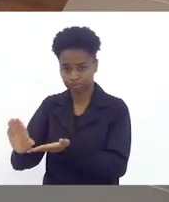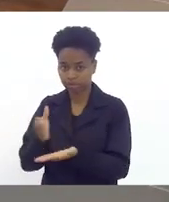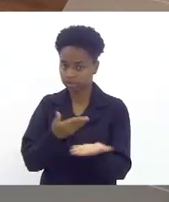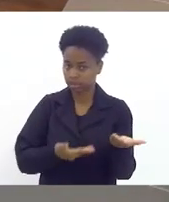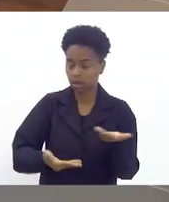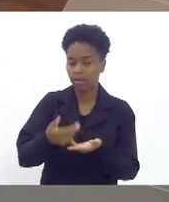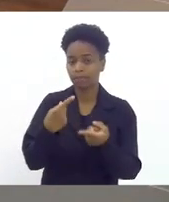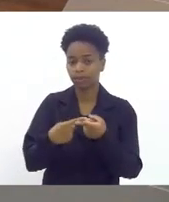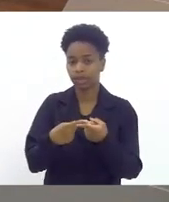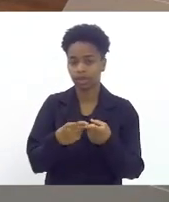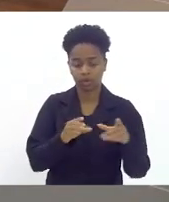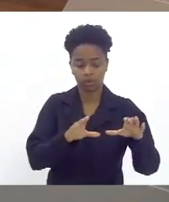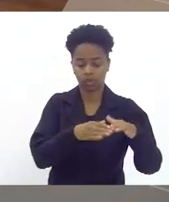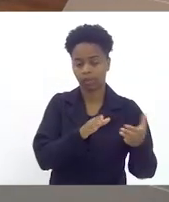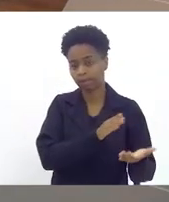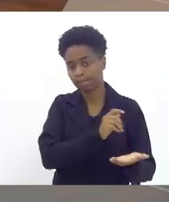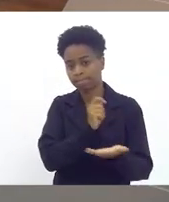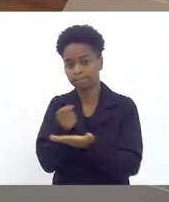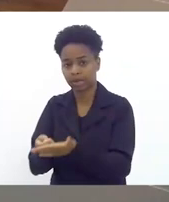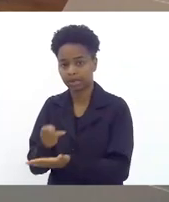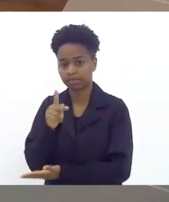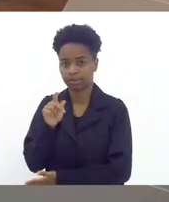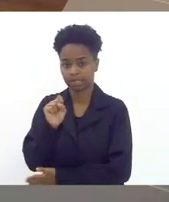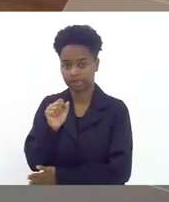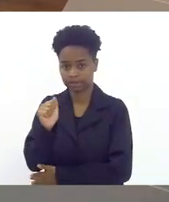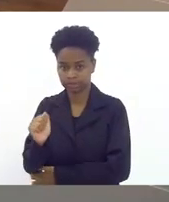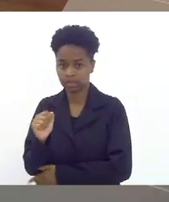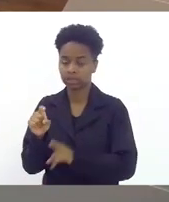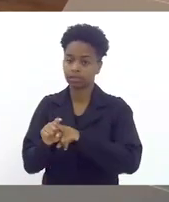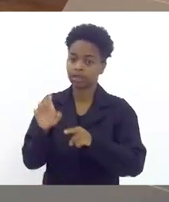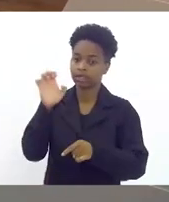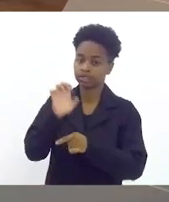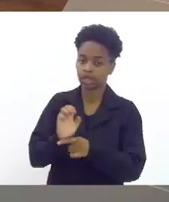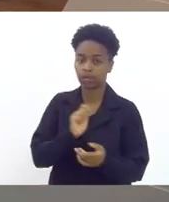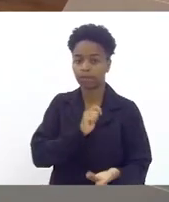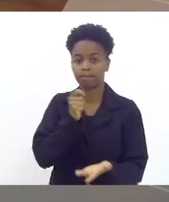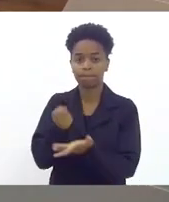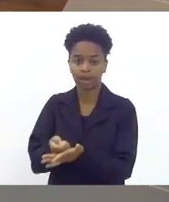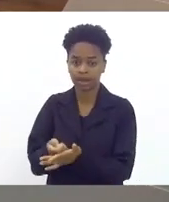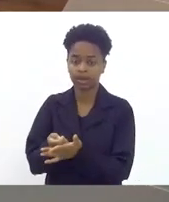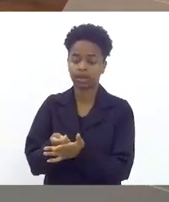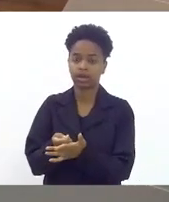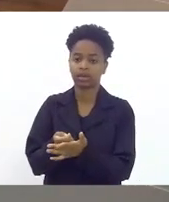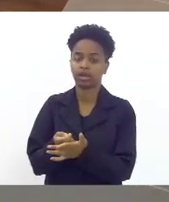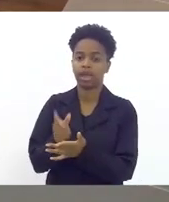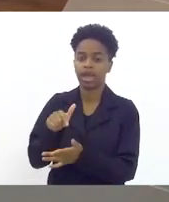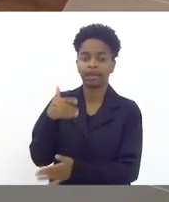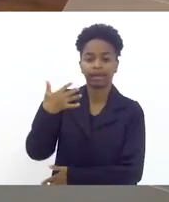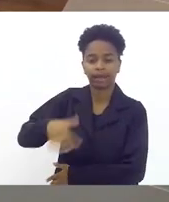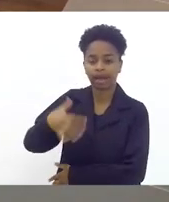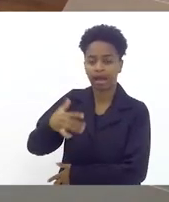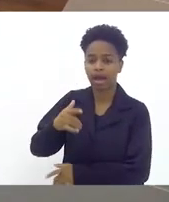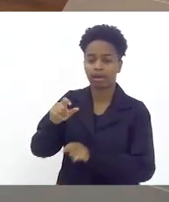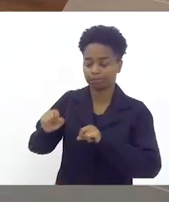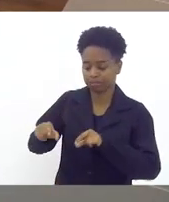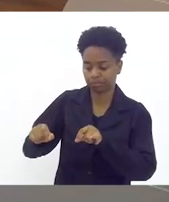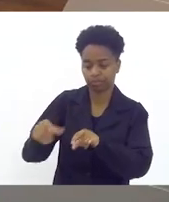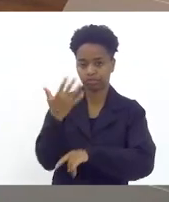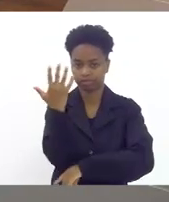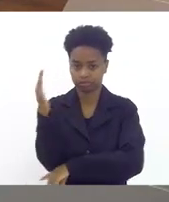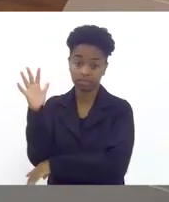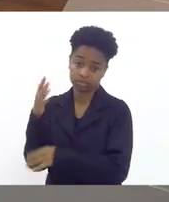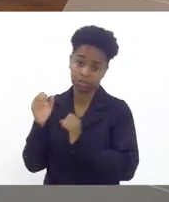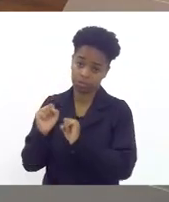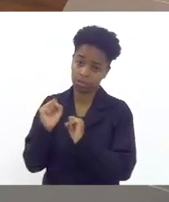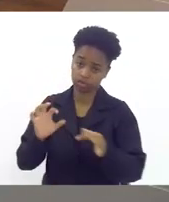ele faz o pagamento do psanal que é um pagamento contínuo e o estado puxando a parte que é custosa que é a resta com recursos desse fundo